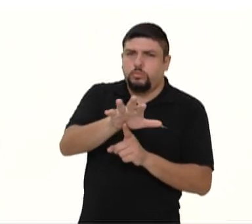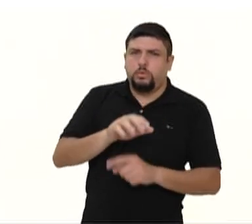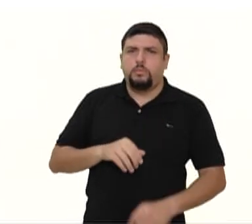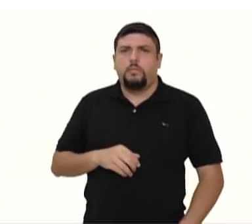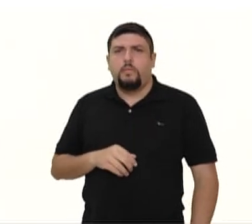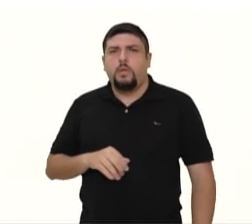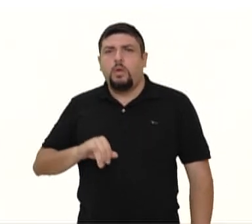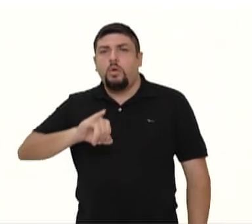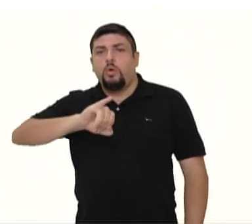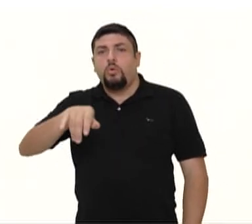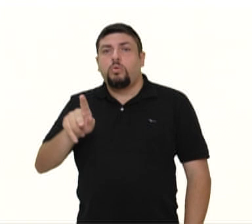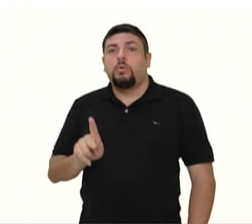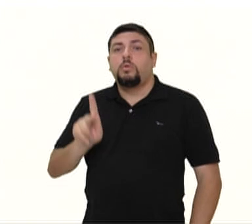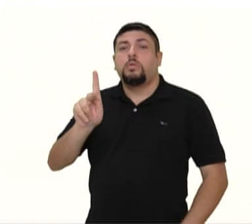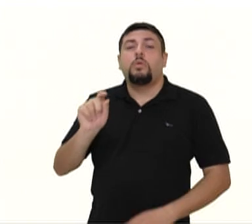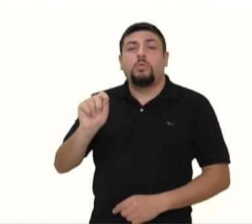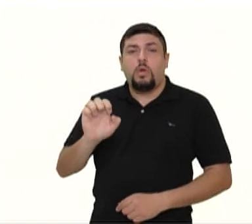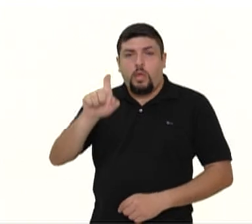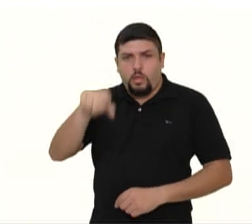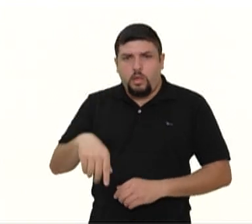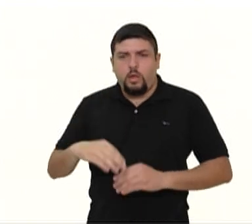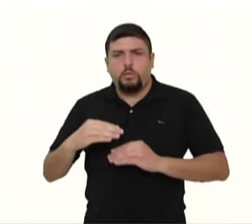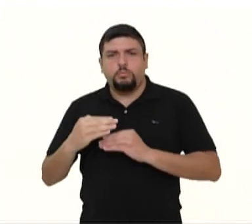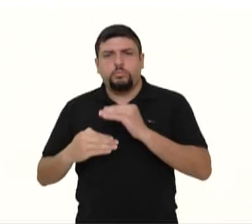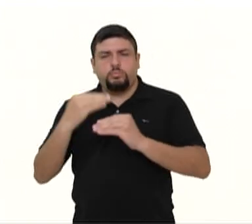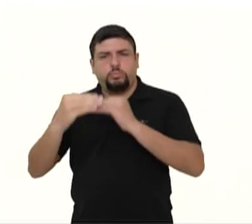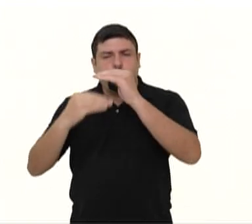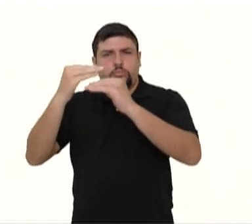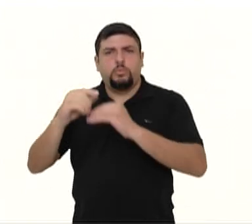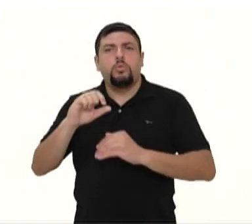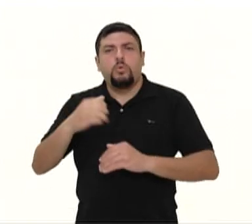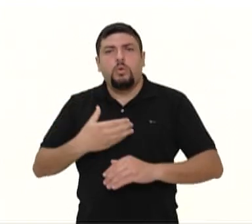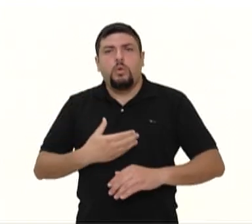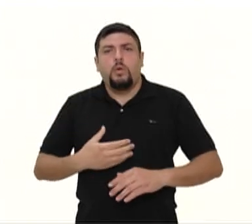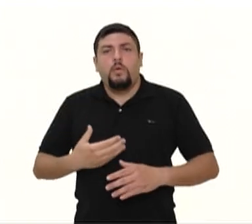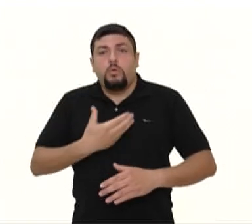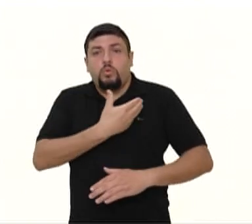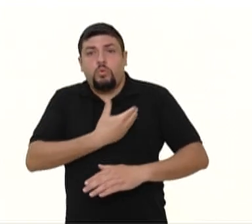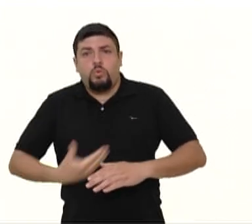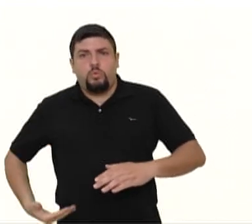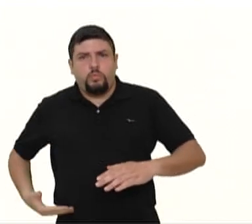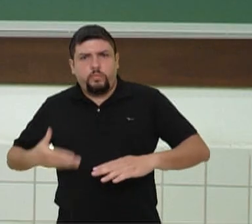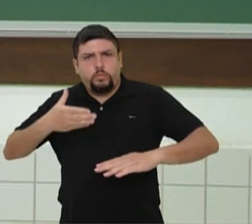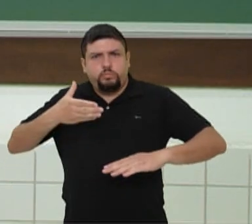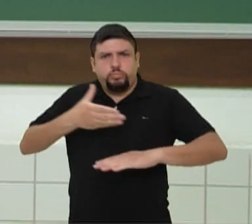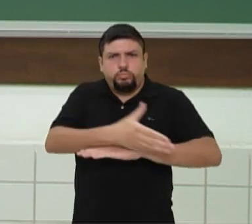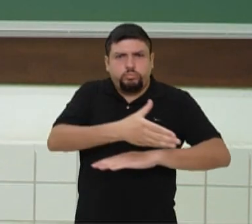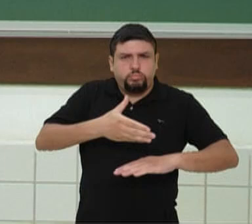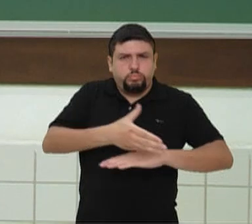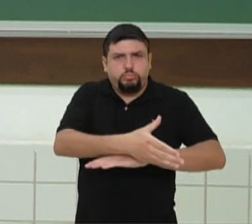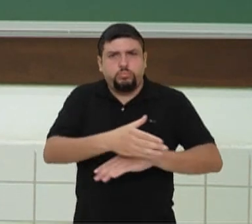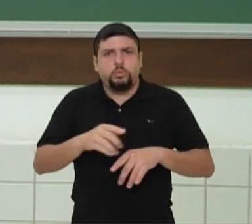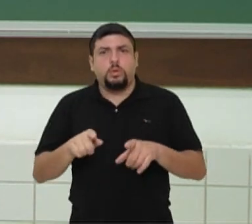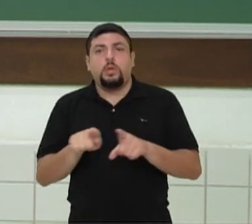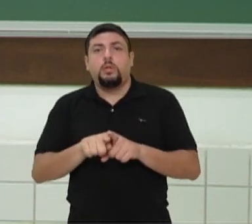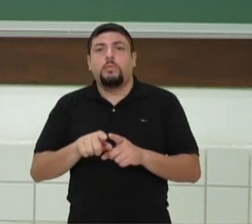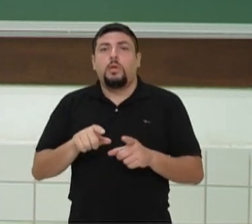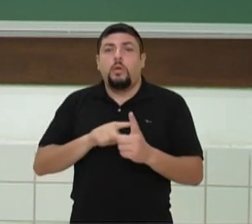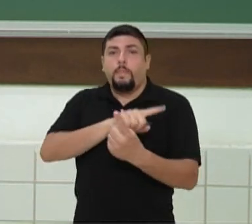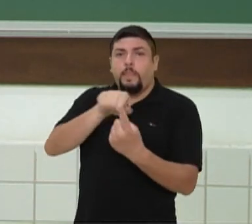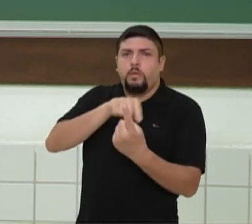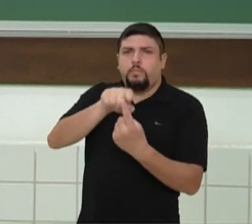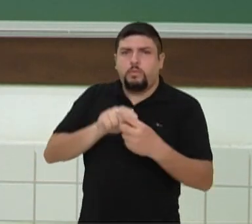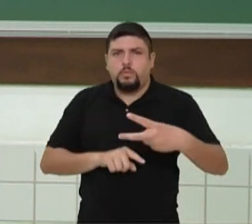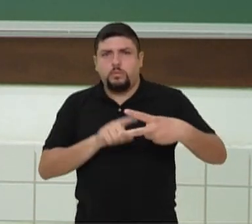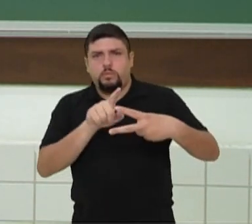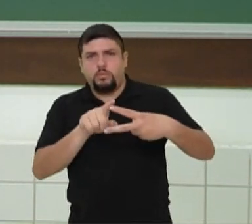de desenvolvimentista, marcado pelo intervencionismo estatal e dois objetivos, os planos